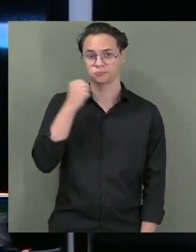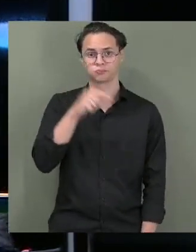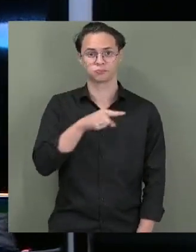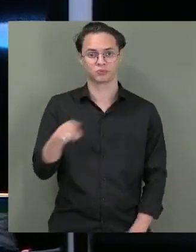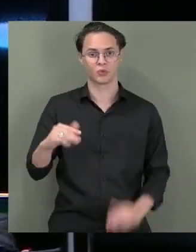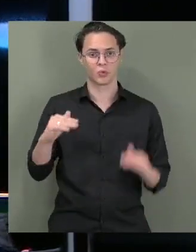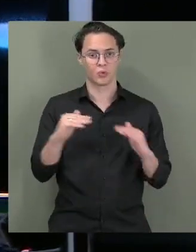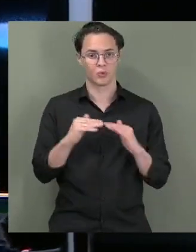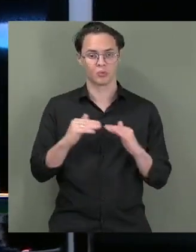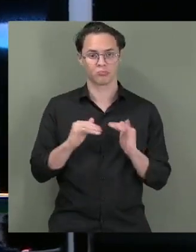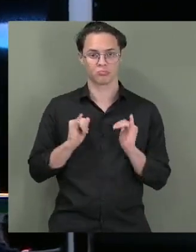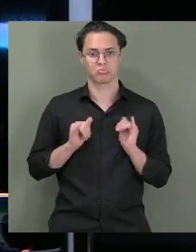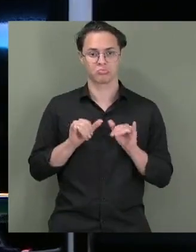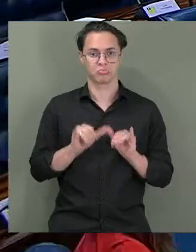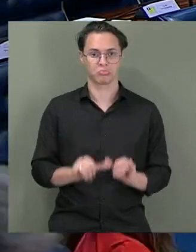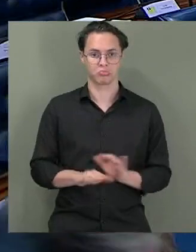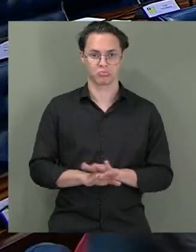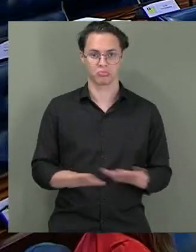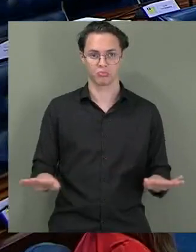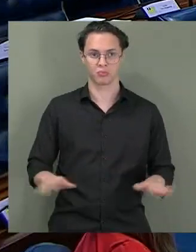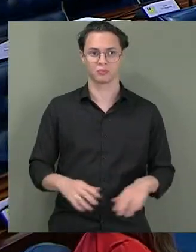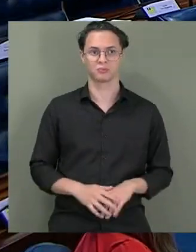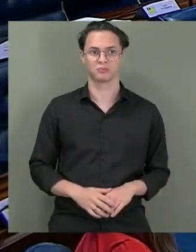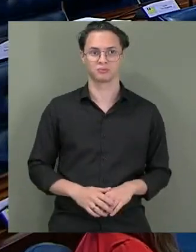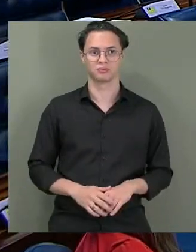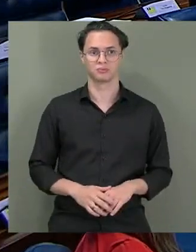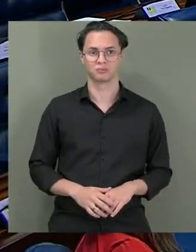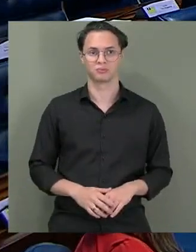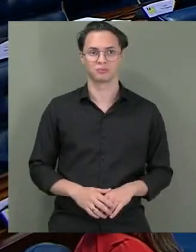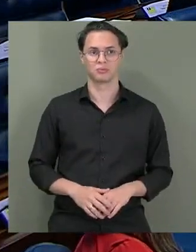que os aprovam permaneçam como se encontram.